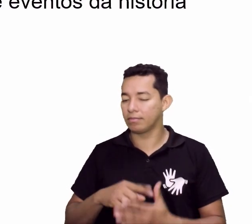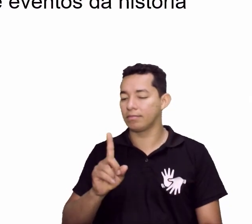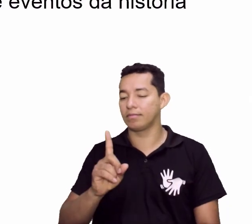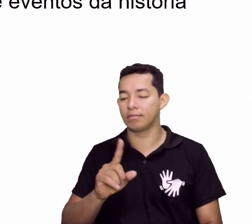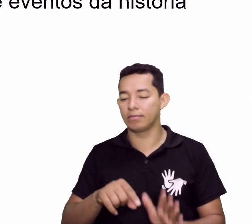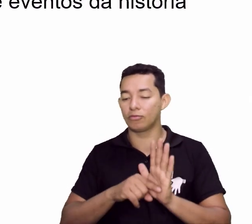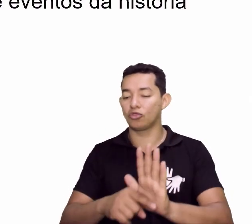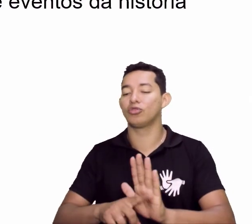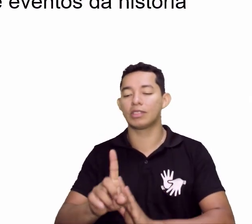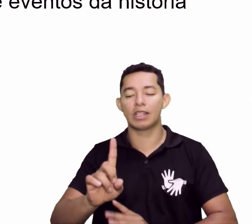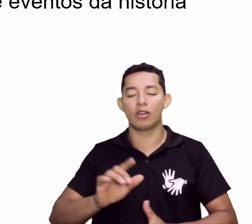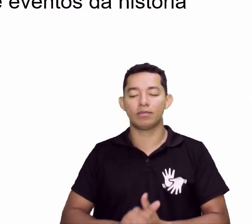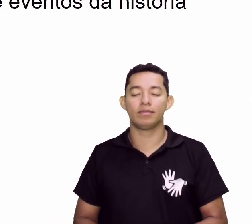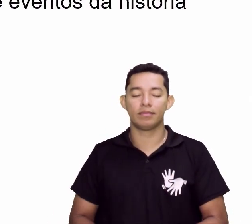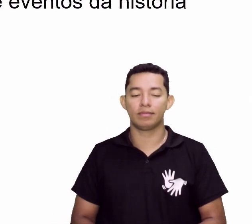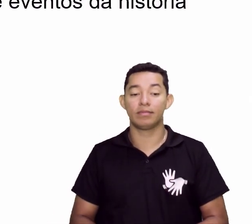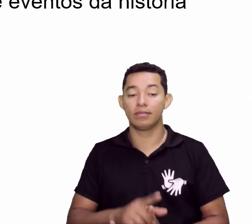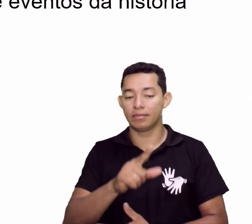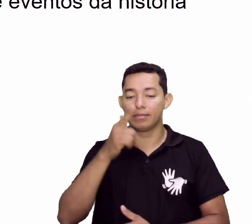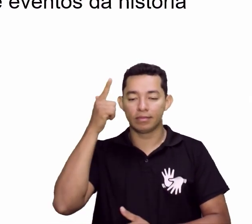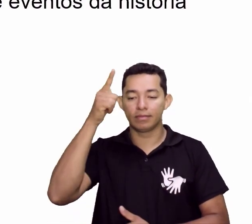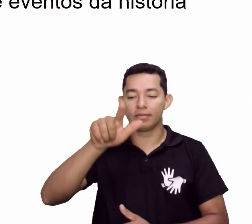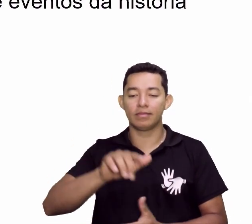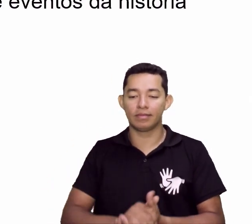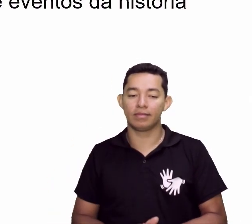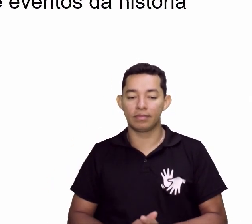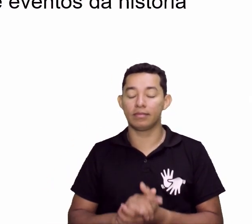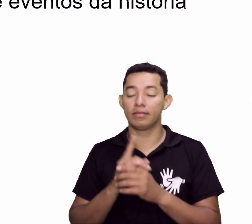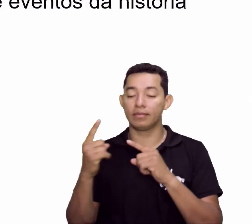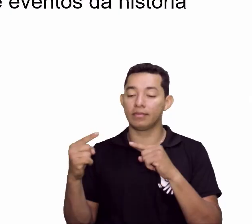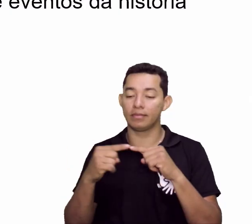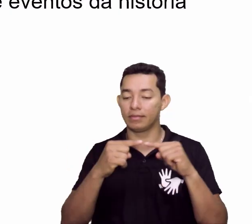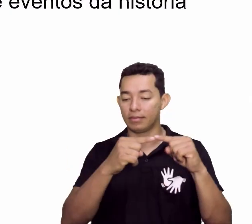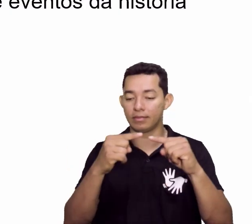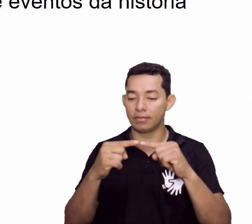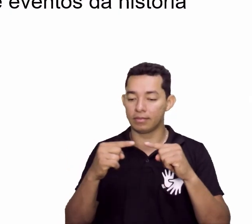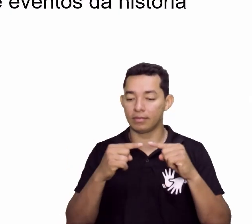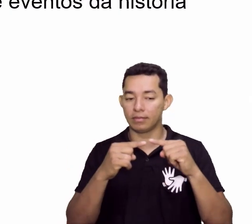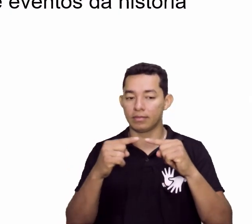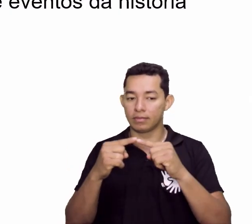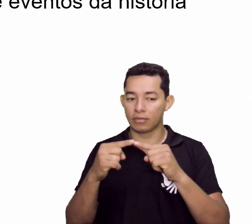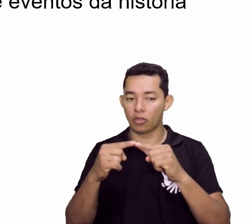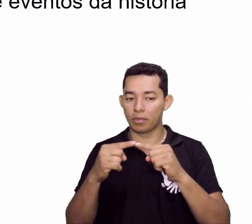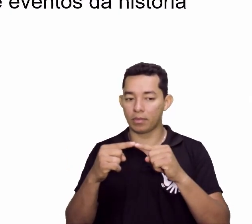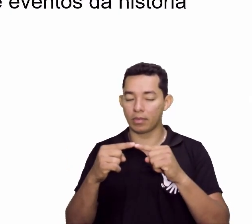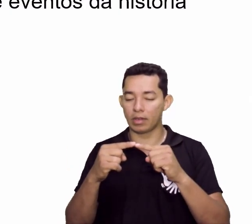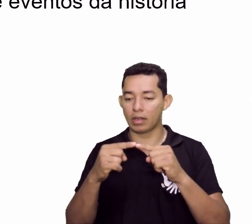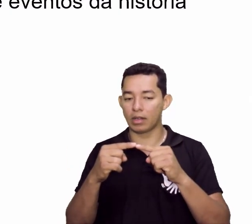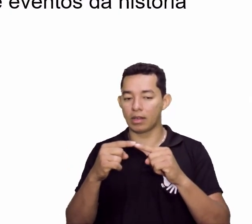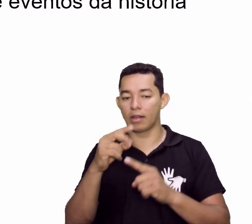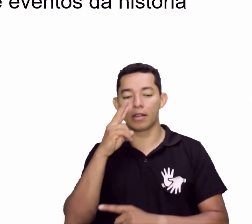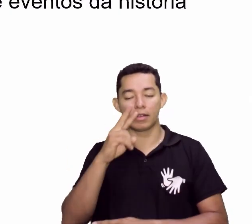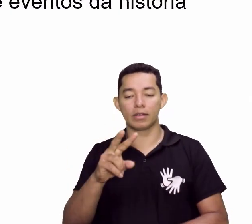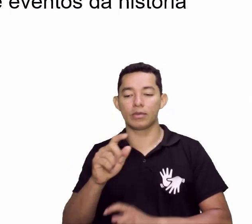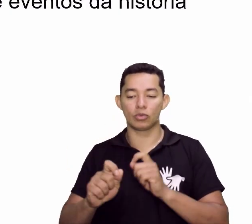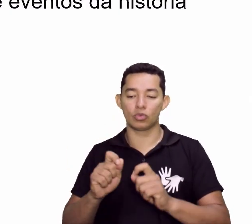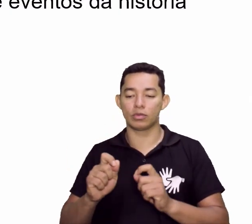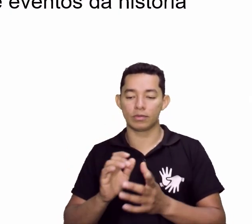você consegue, tá? Então, combinando essas alternativas aí, vamos ver o que